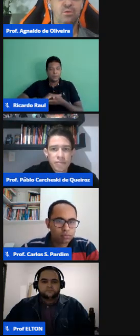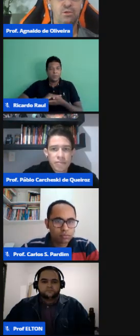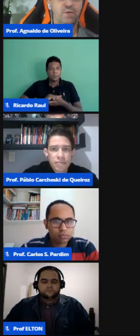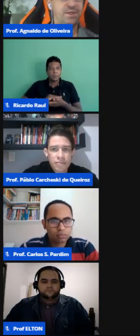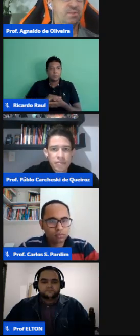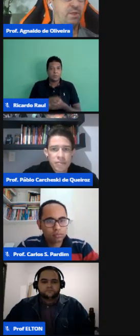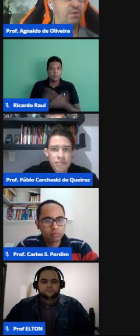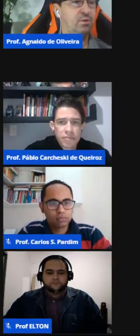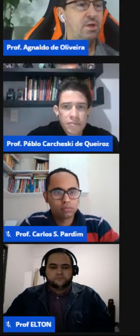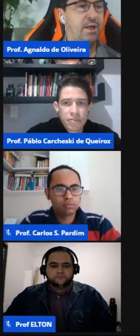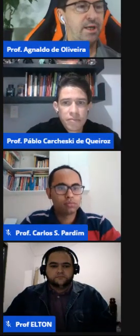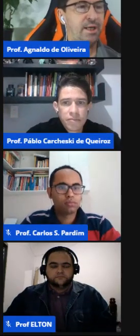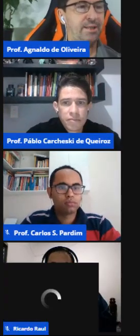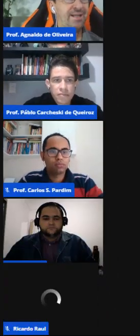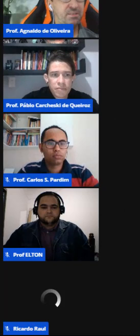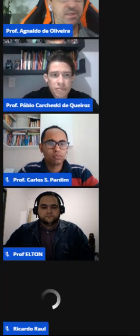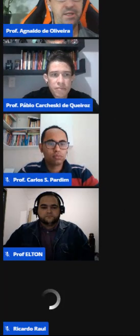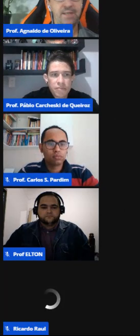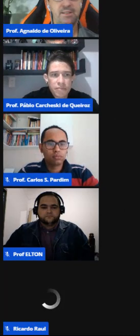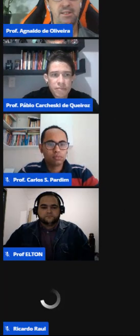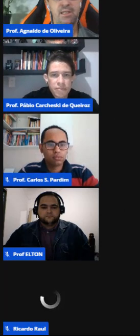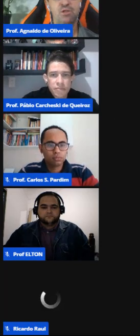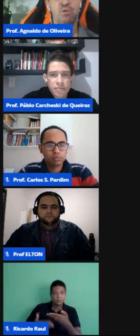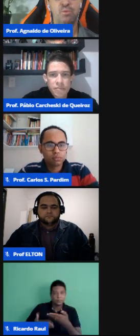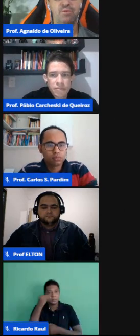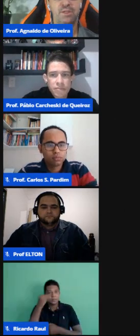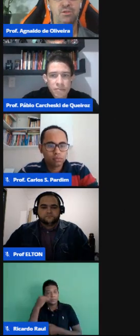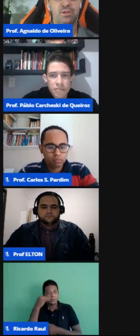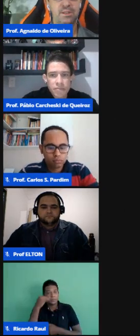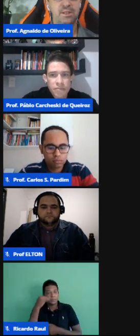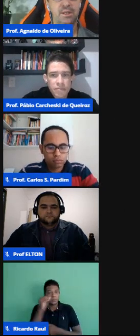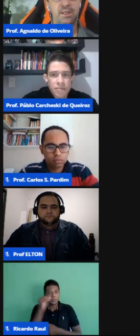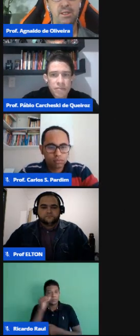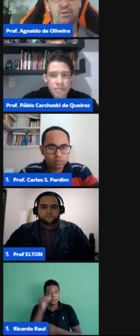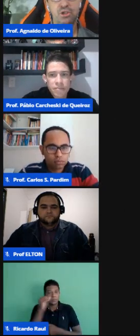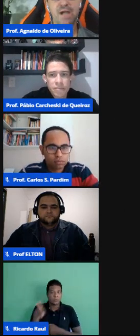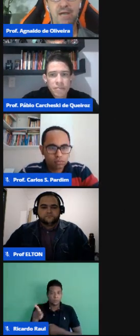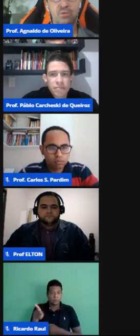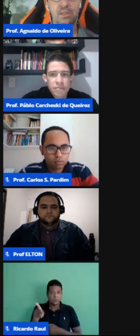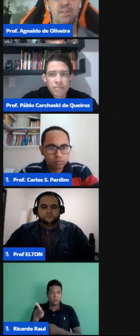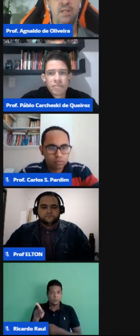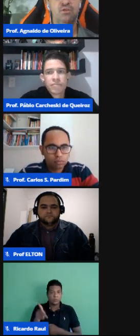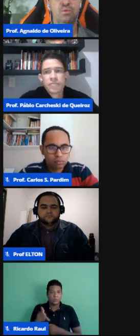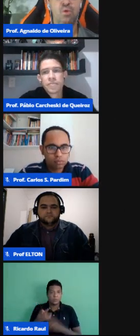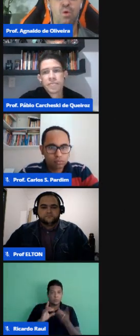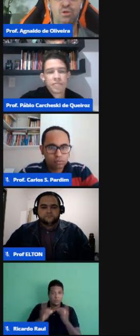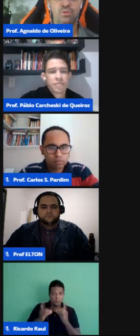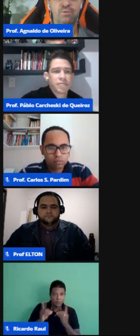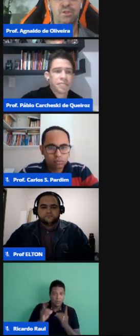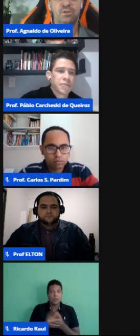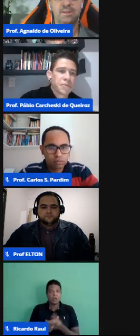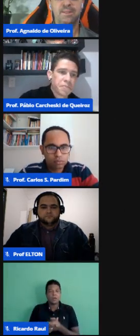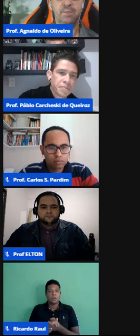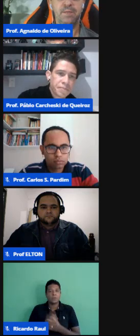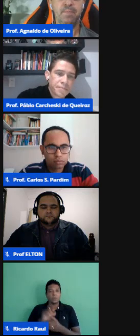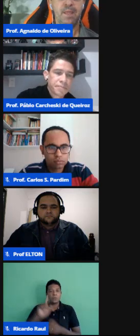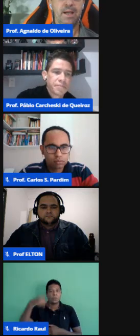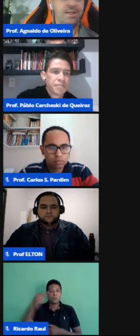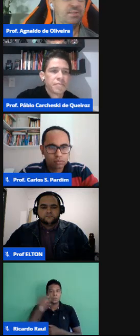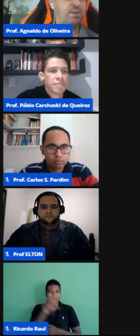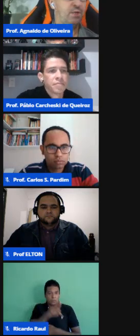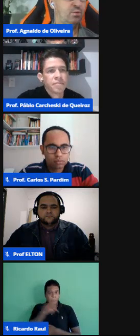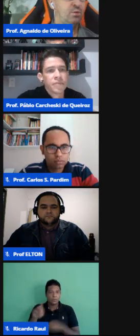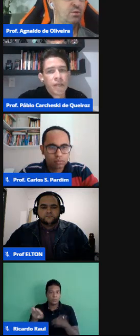dialogar conosco a respeito da experiência deles como professores e os diálogos que eles têm com outros professores também,